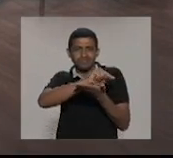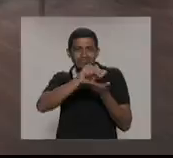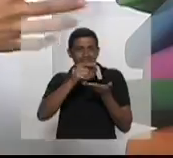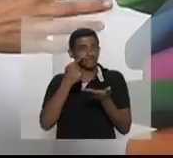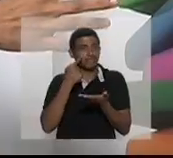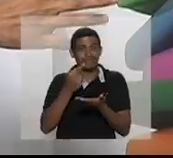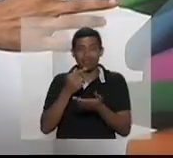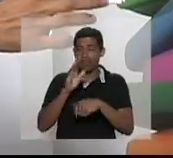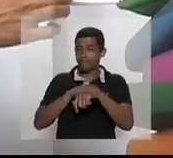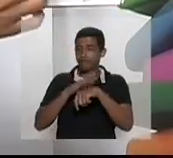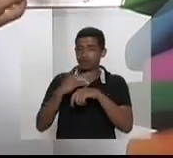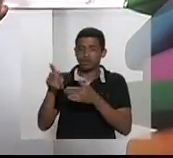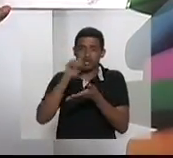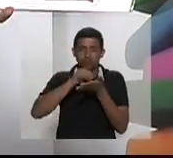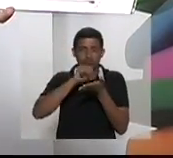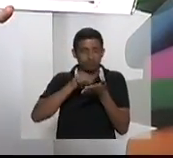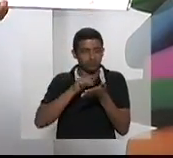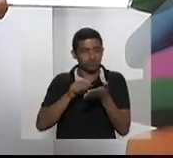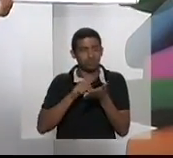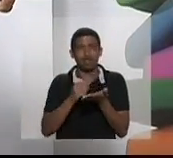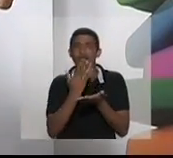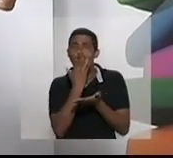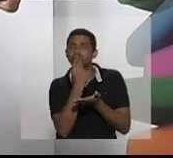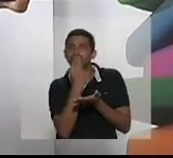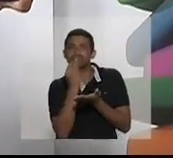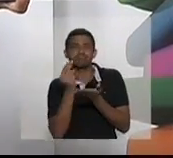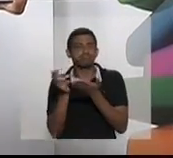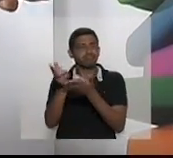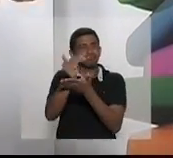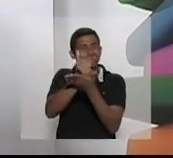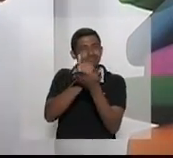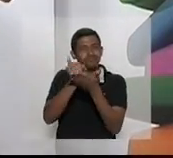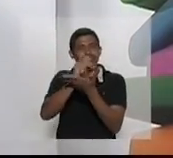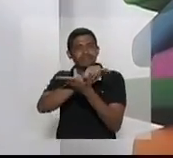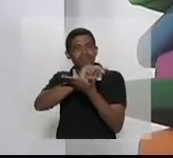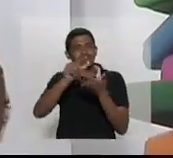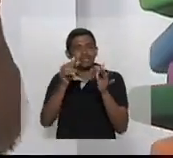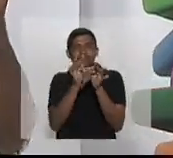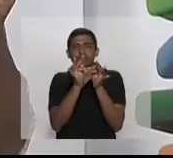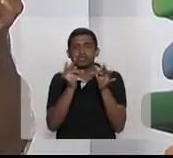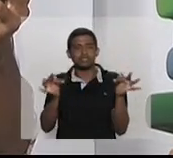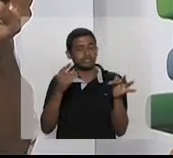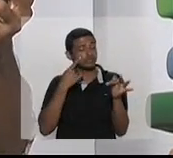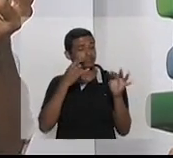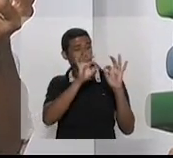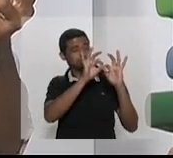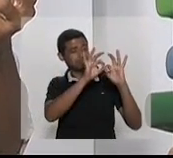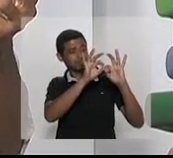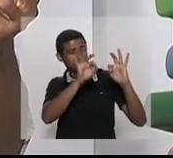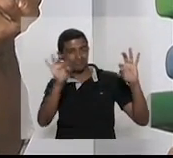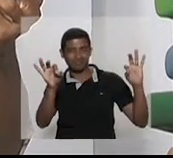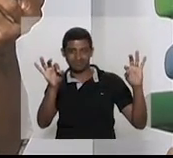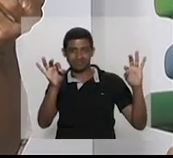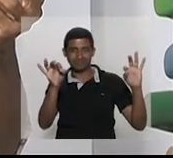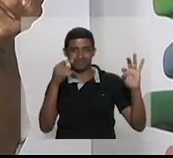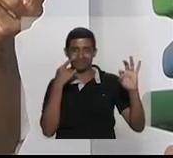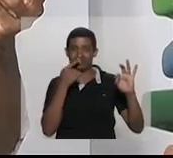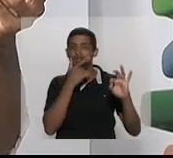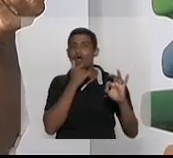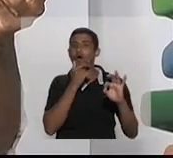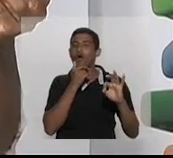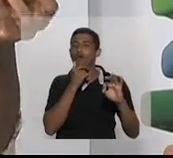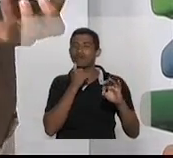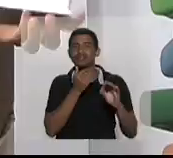uma escolha muito inteligente do ilustrador, que é a simplicidade dos traços. Tem aqui